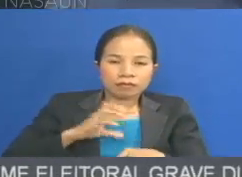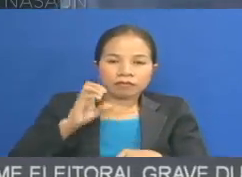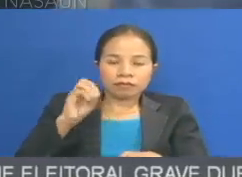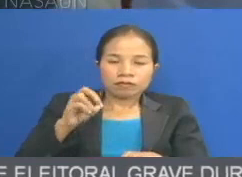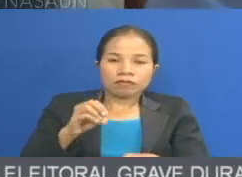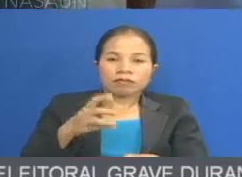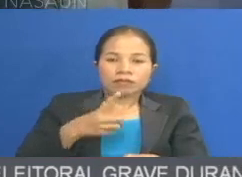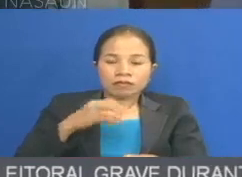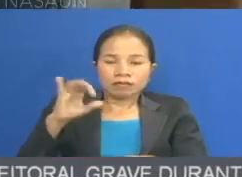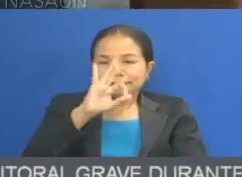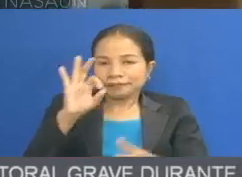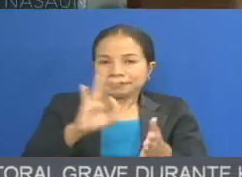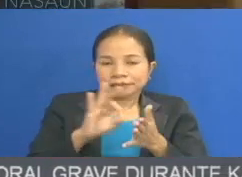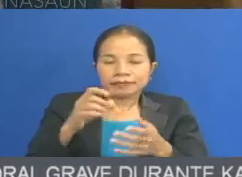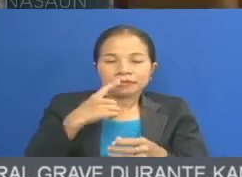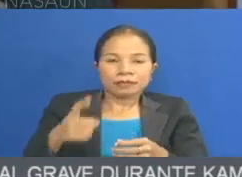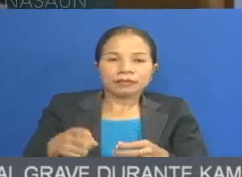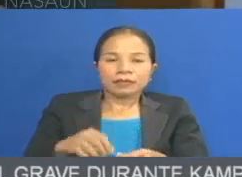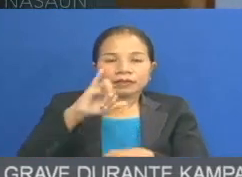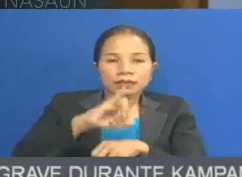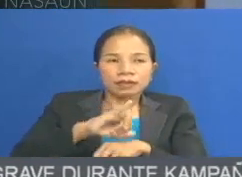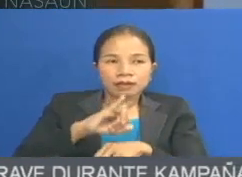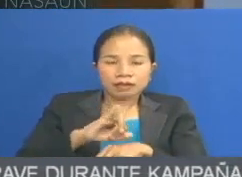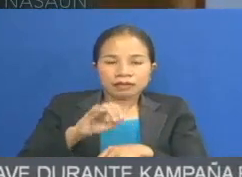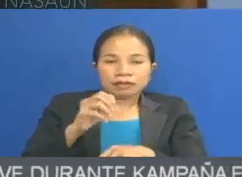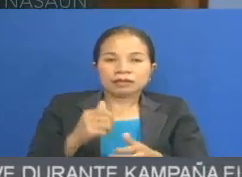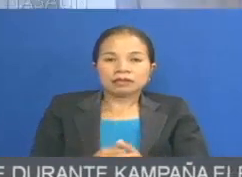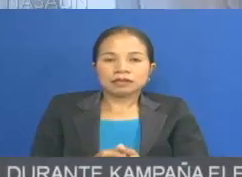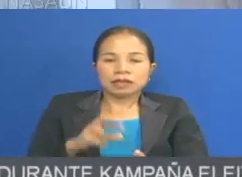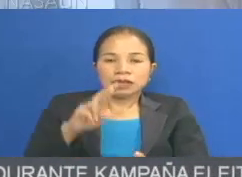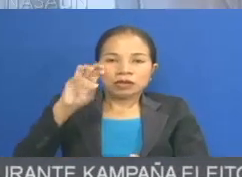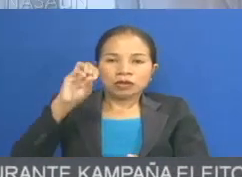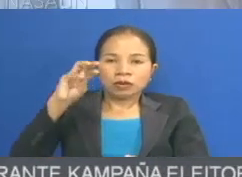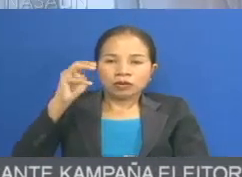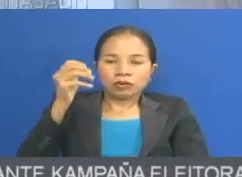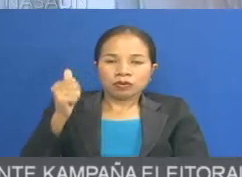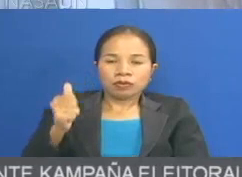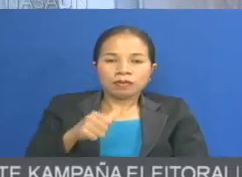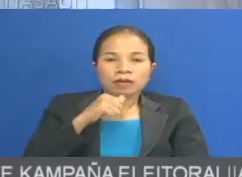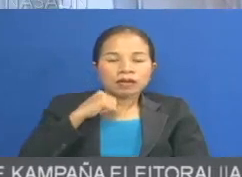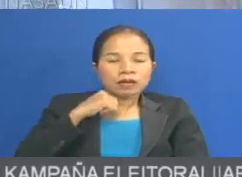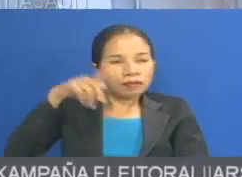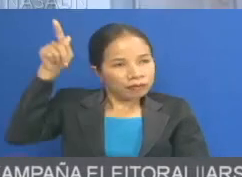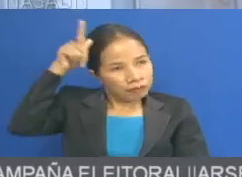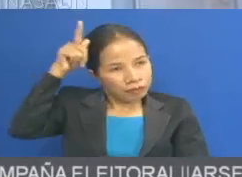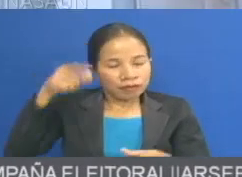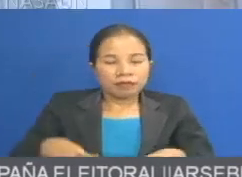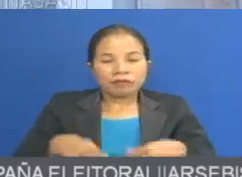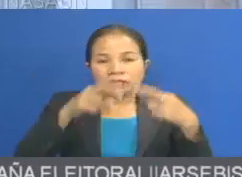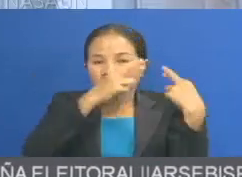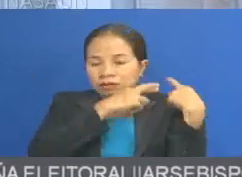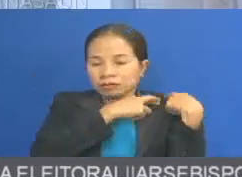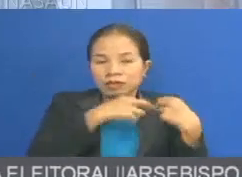a sexta-feira na Hateten. Paróquia São Alberto Magno Roma, Max Santo Padre atribui título cardeal